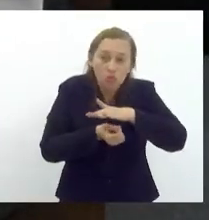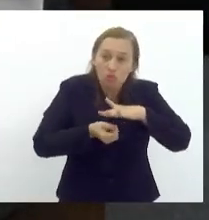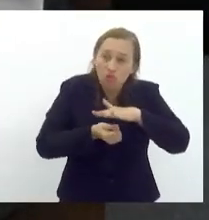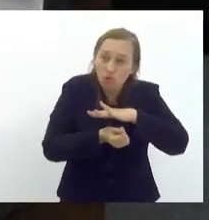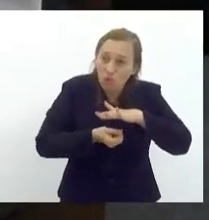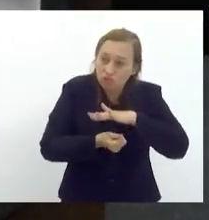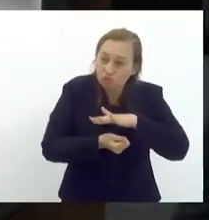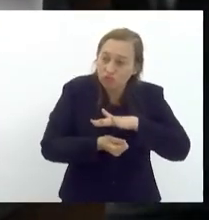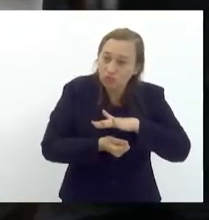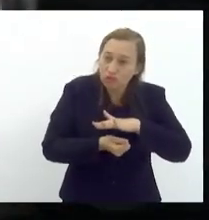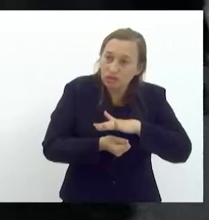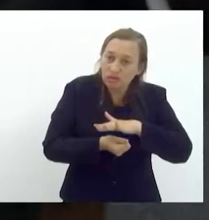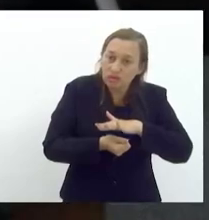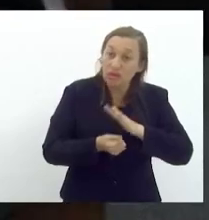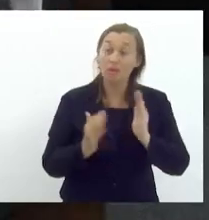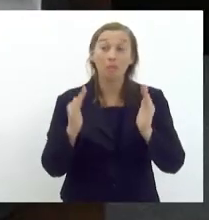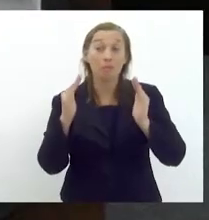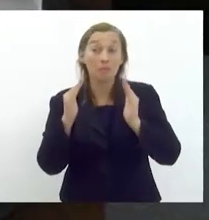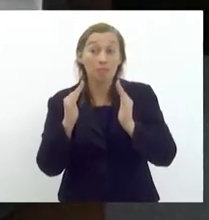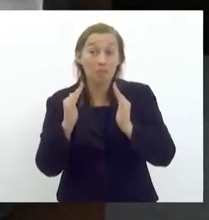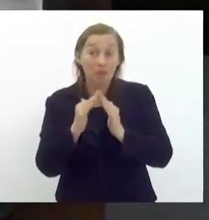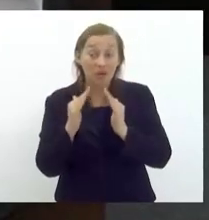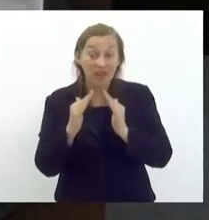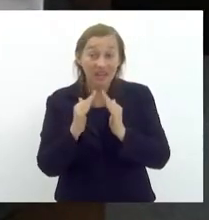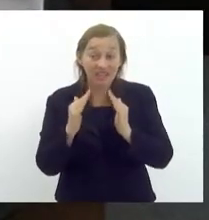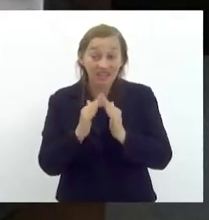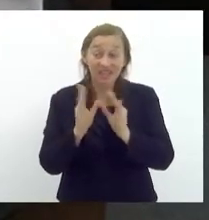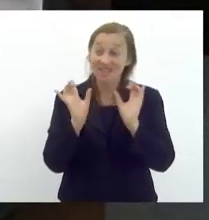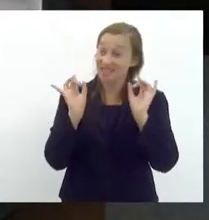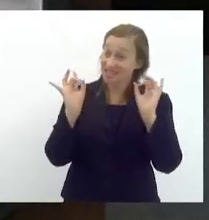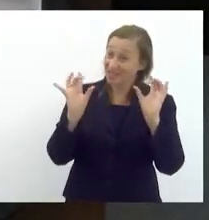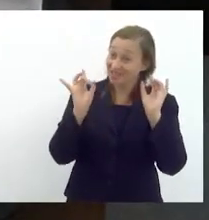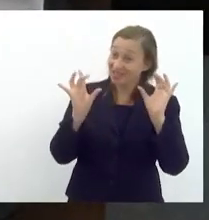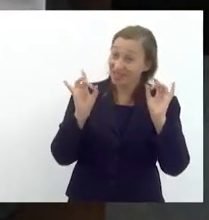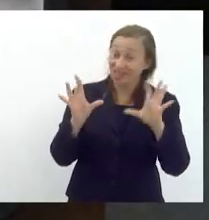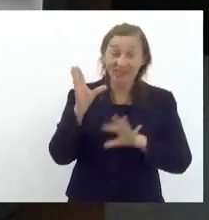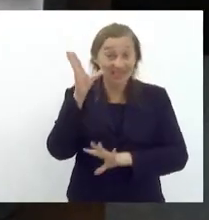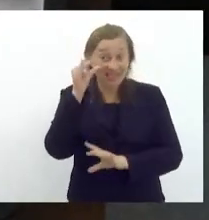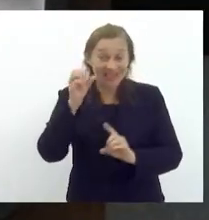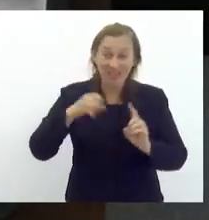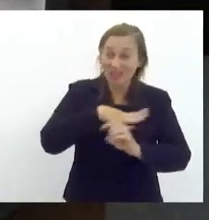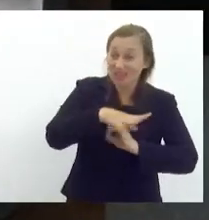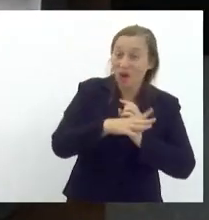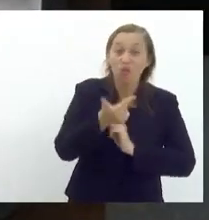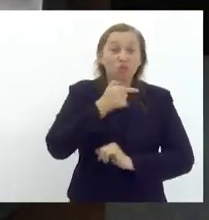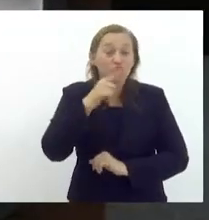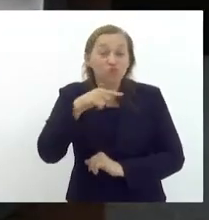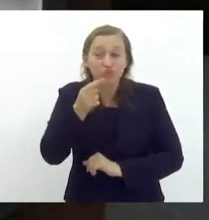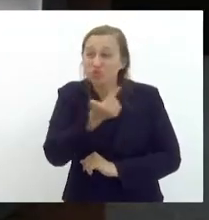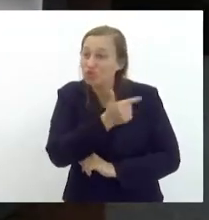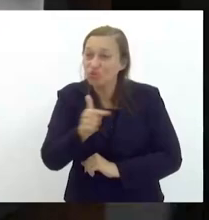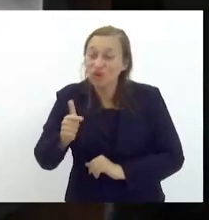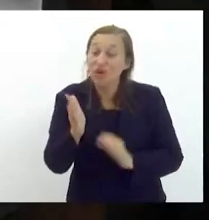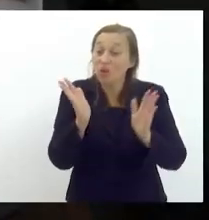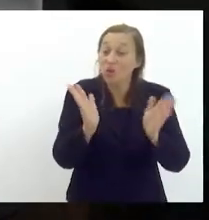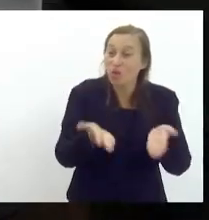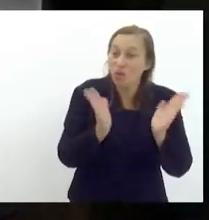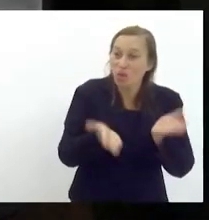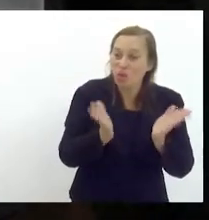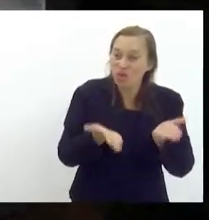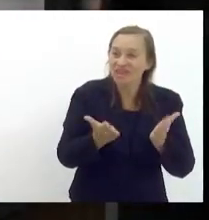as habitações de especial interesse social eu não tenho dúvida de que hoje